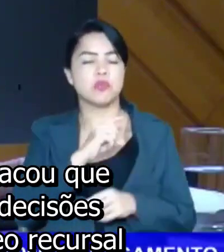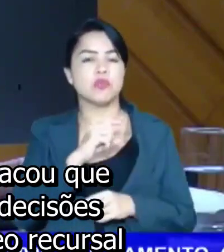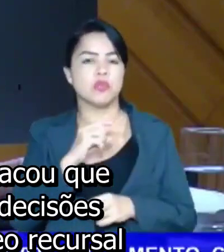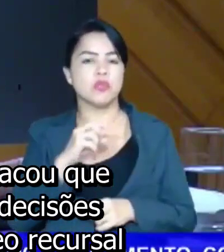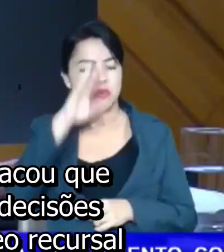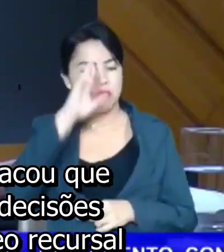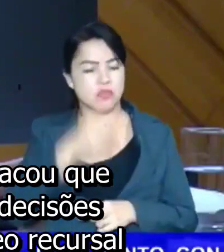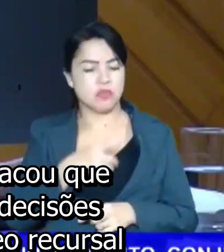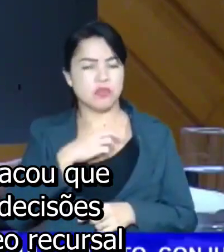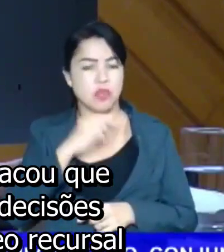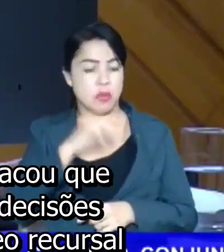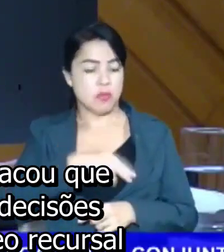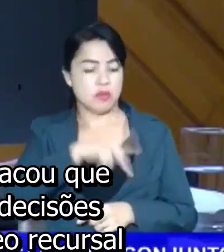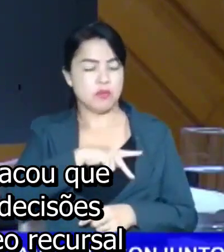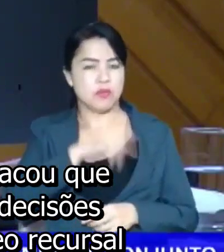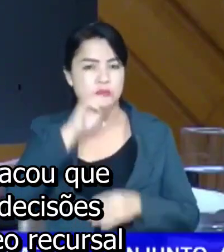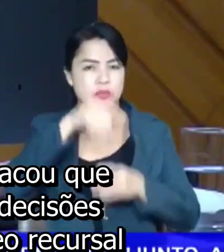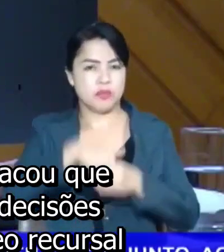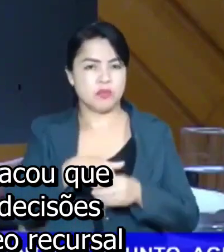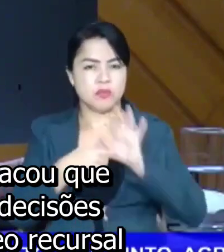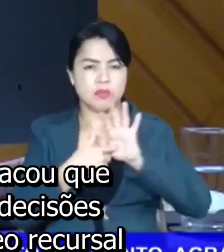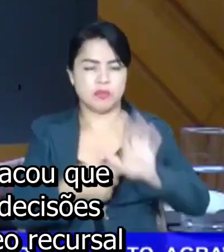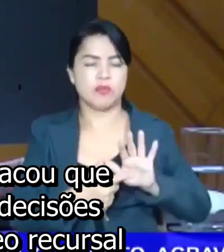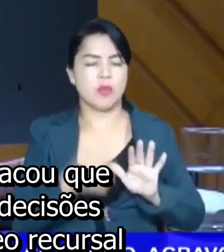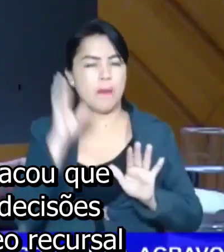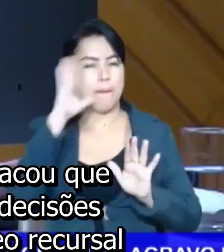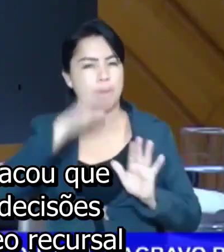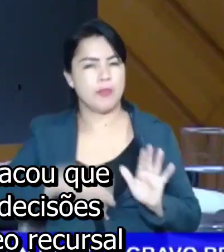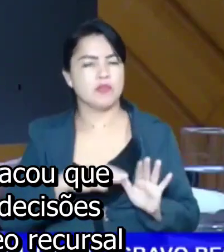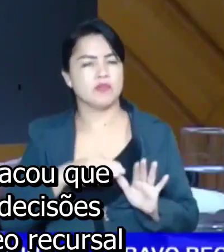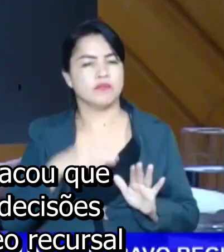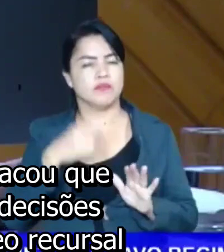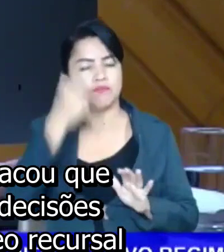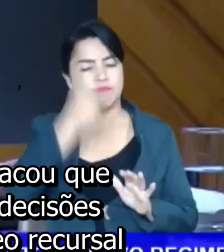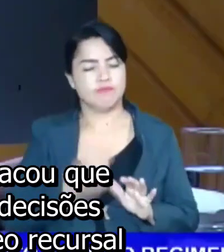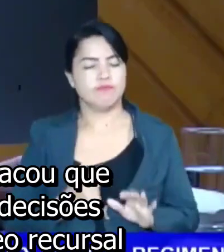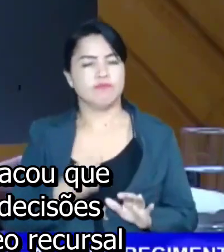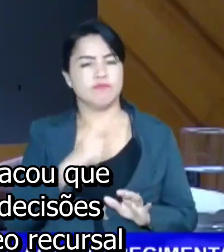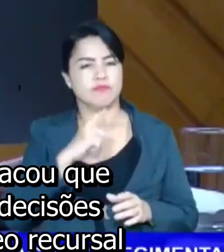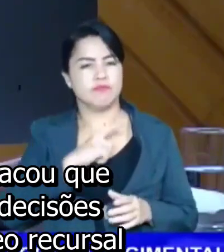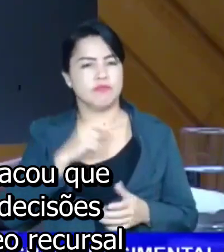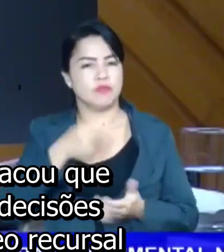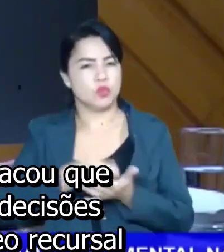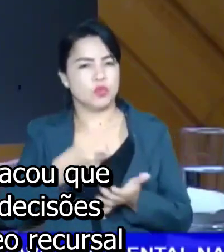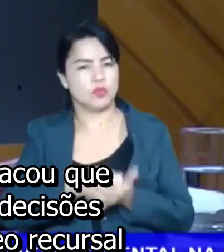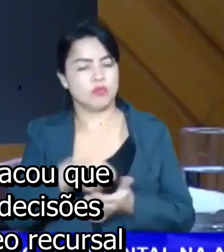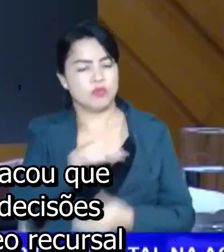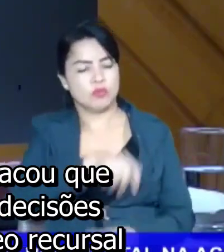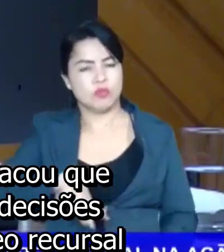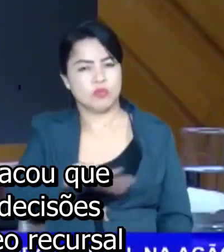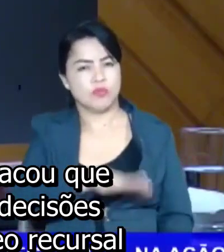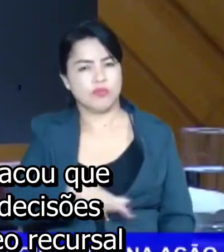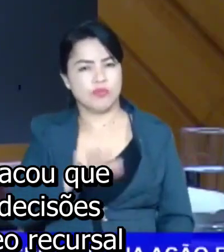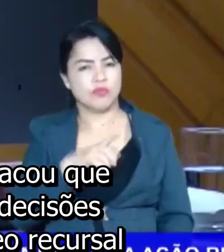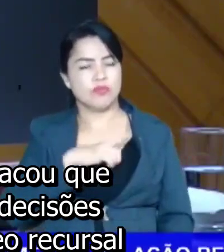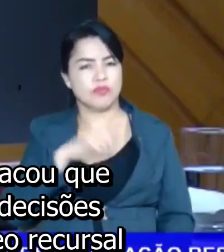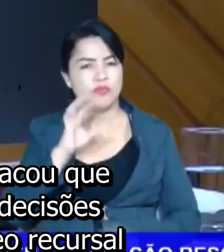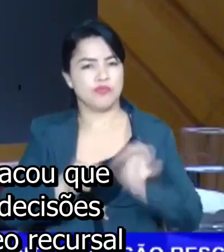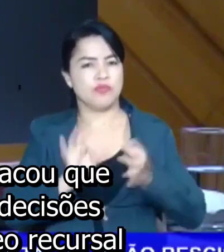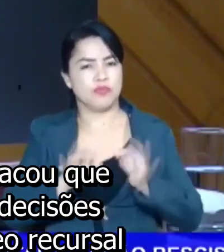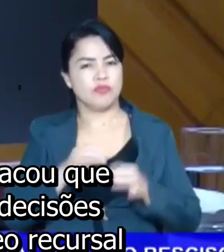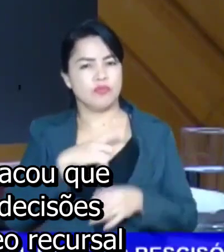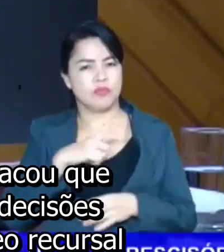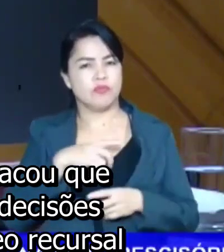Público Eleitoral destacou que o agravante demonstra má-fé e insubordinação às decisões dessa regional e se utiliza dessa espécie